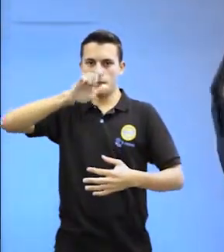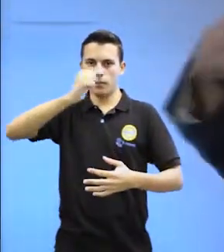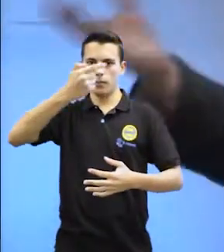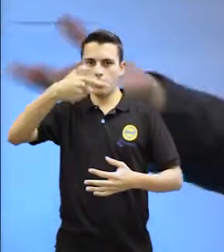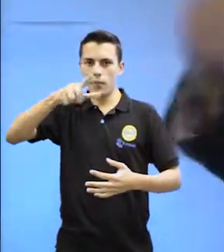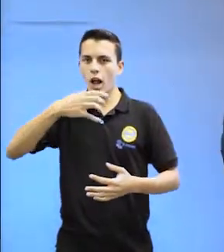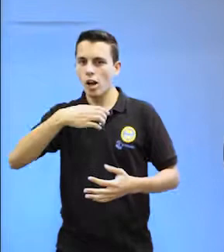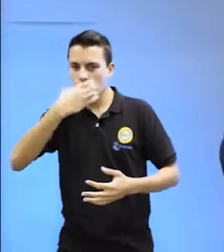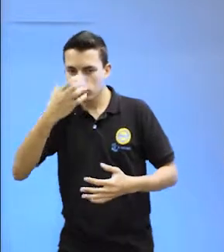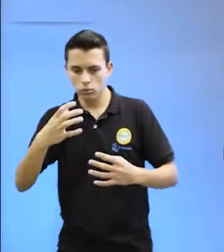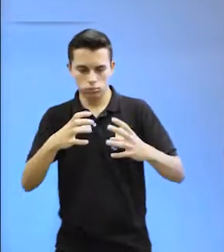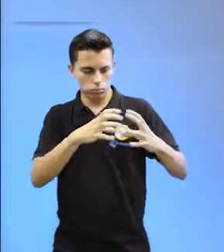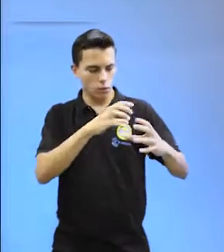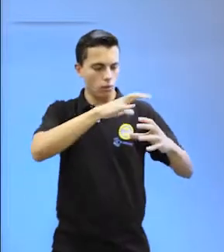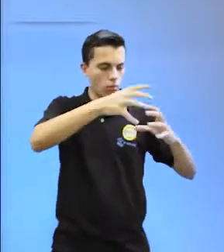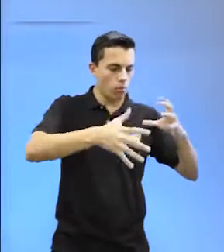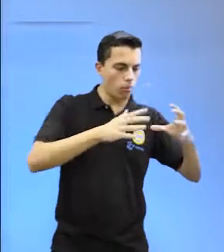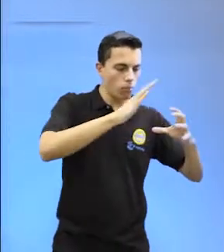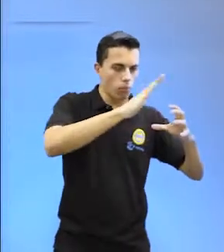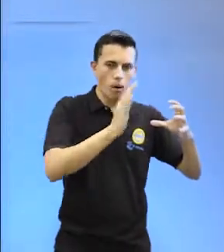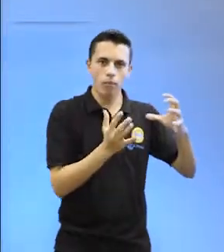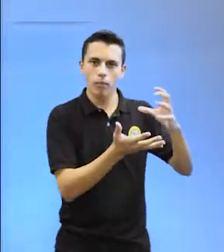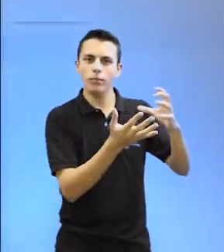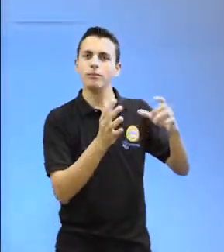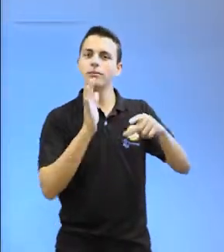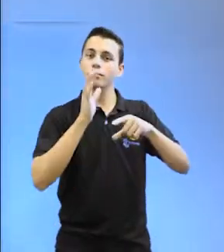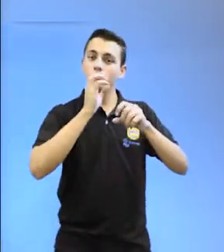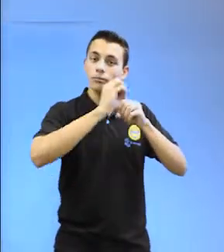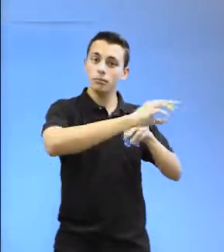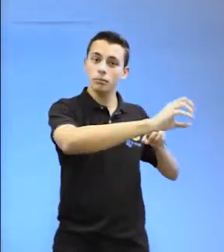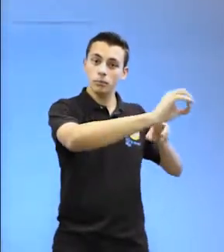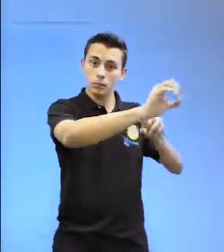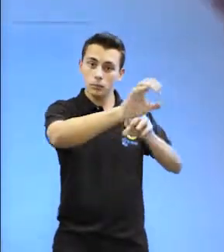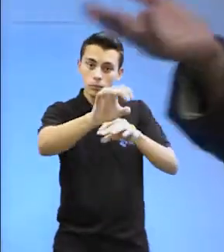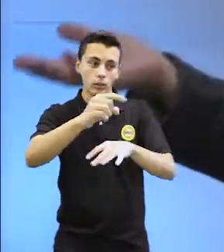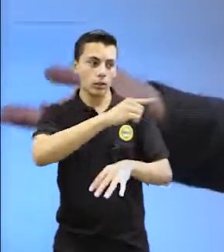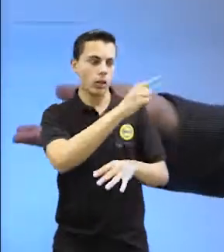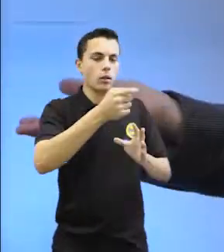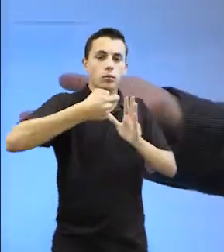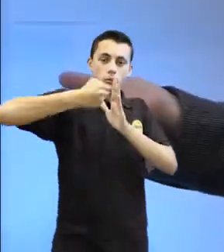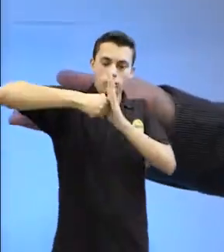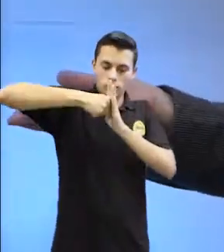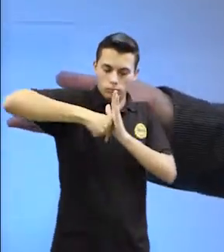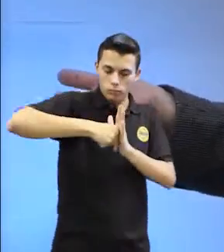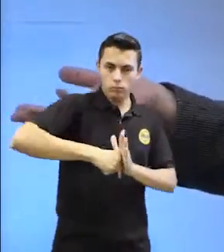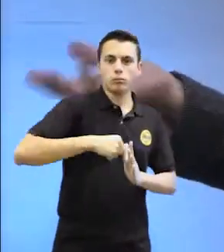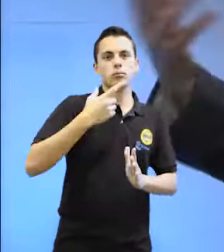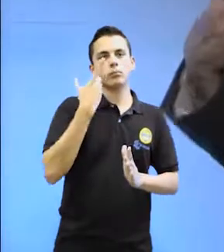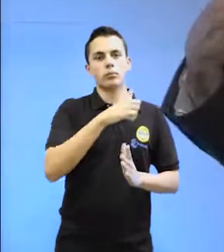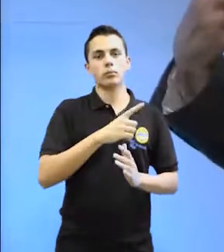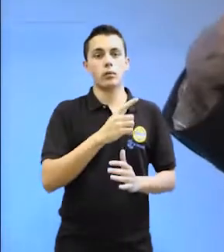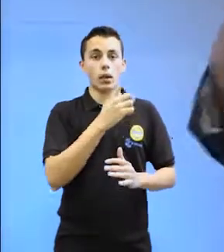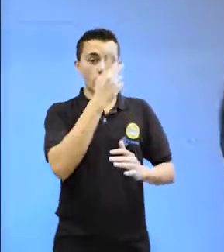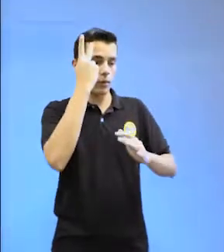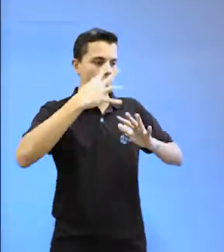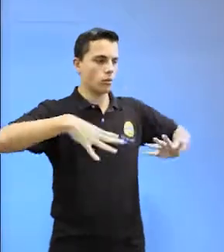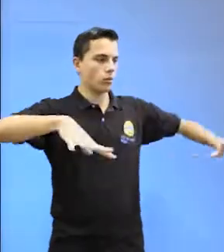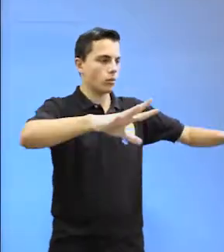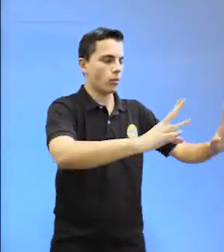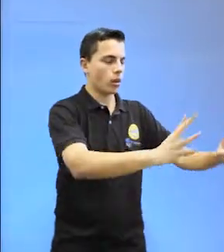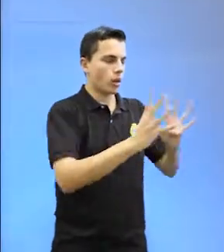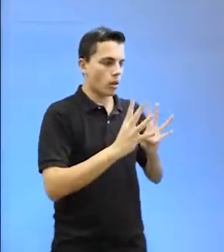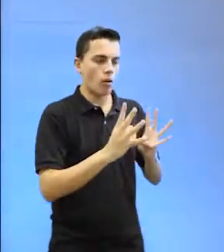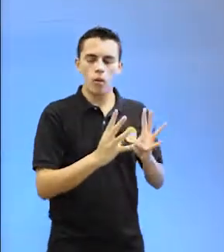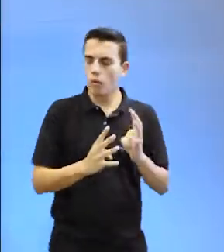as outras amigas vão fazendo... O autoexame, e a plateia, por consequência, vai entendendo pelas